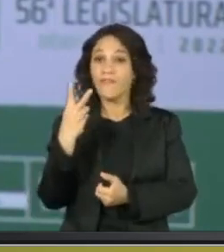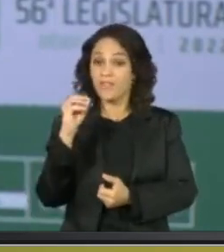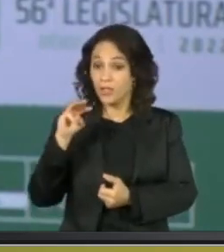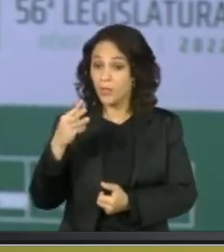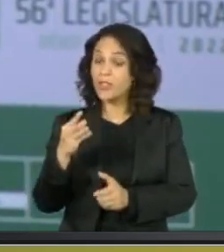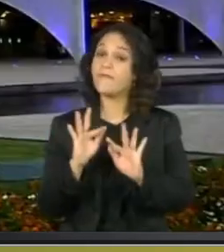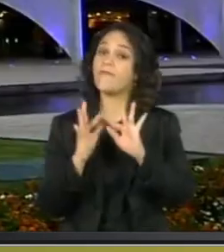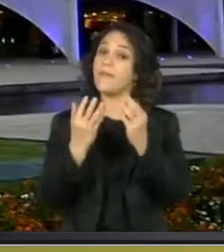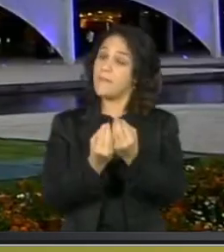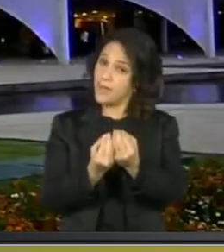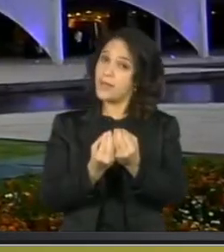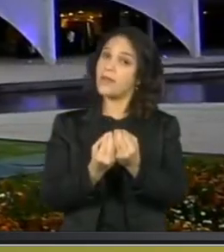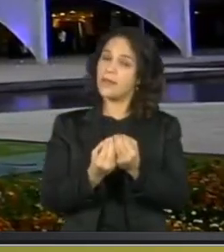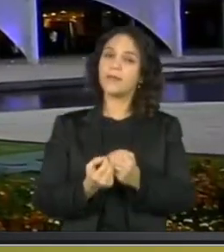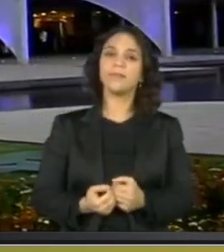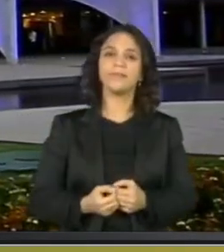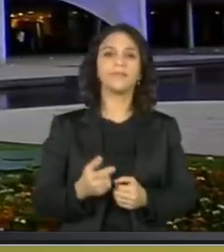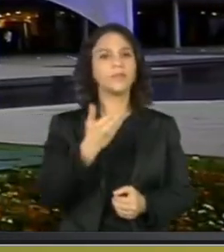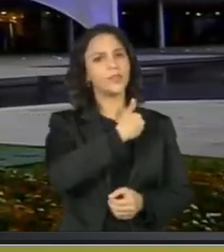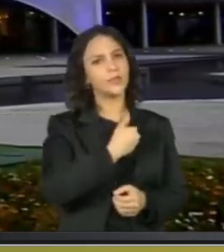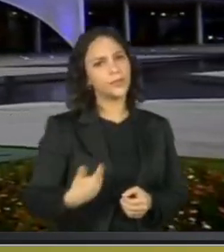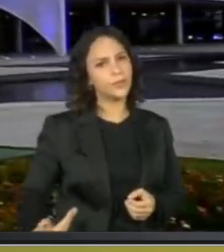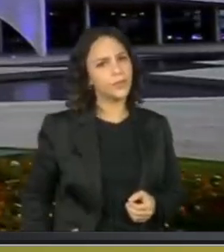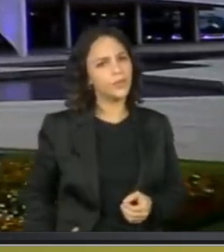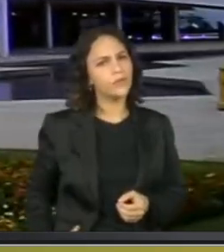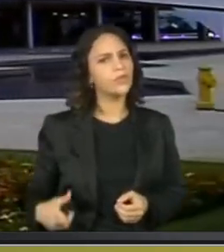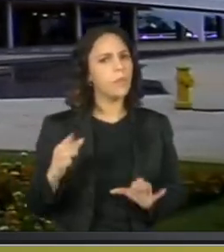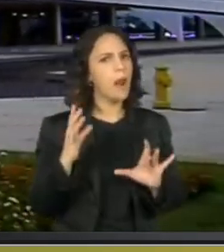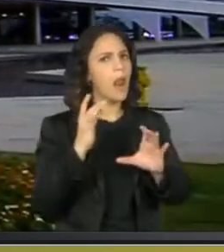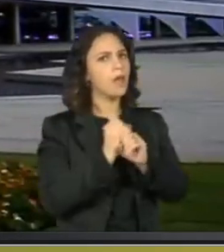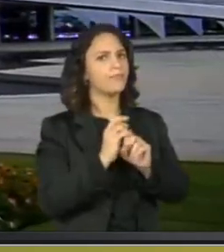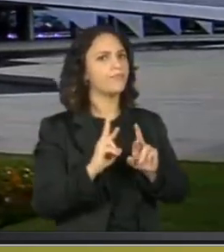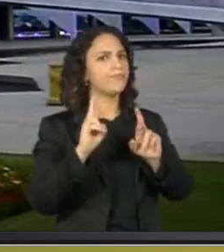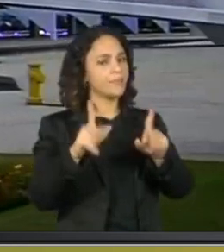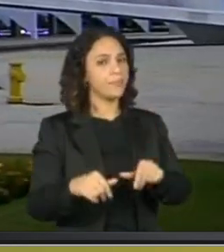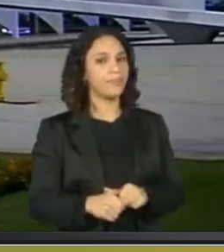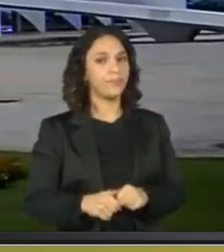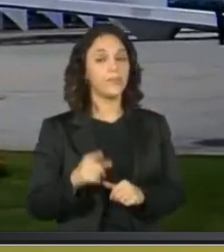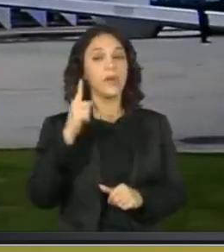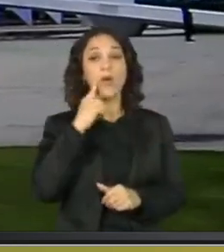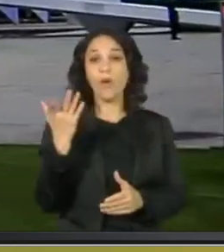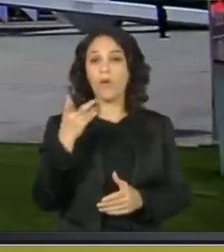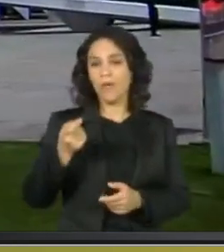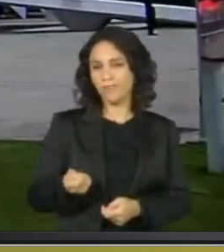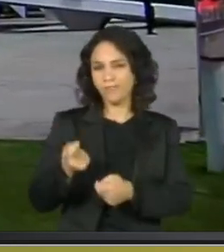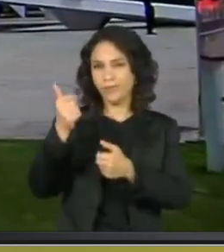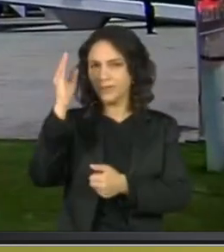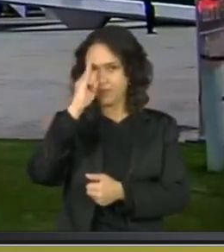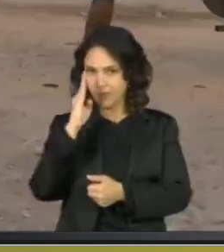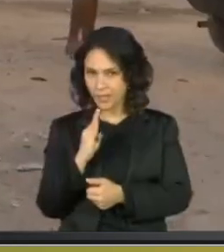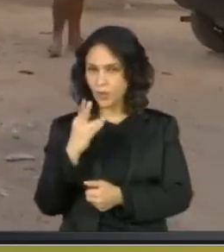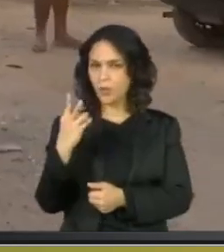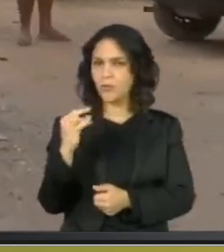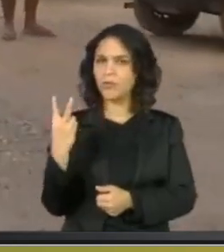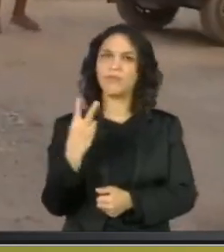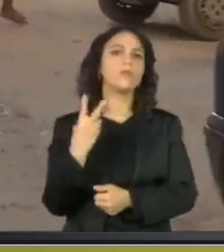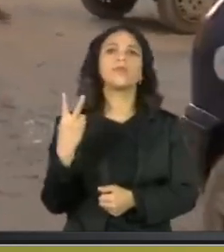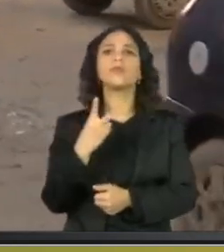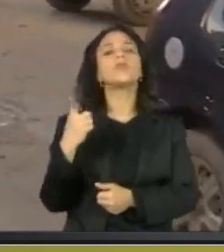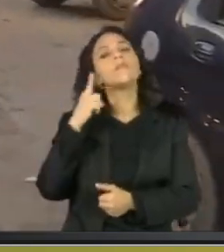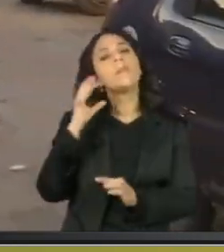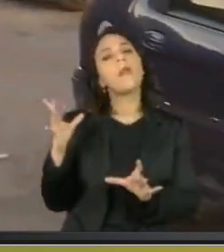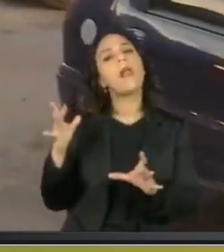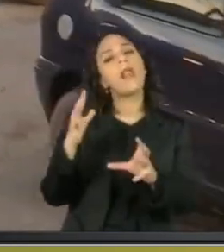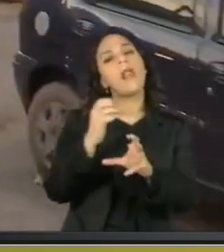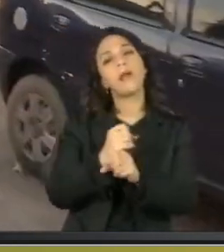famílias contempladas. O governo trabalha com números diferentes. A verba do Auxílio Brasil para 2022 considera que